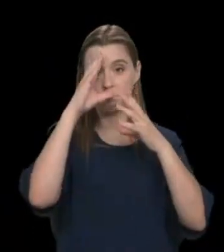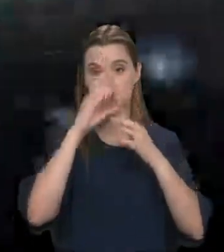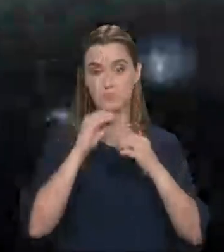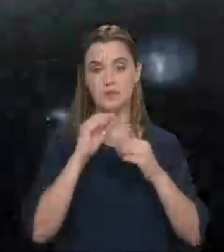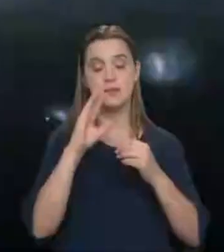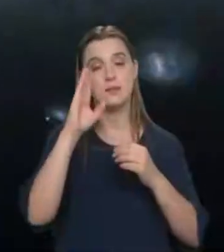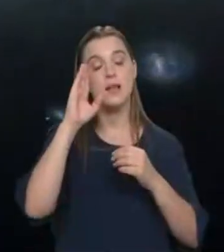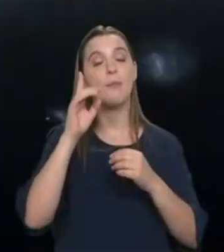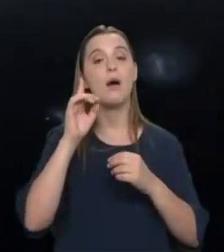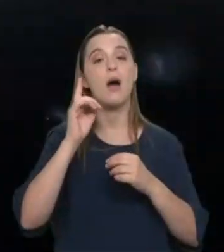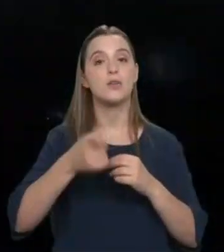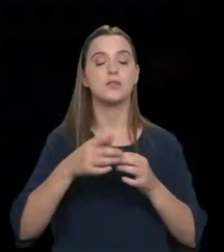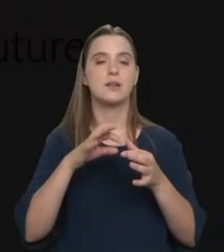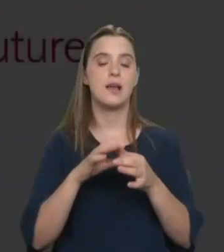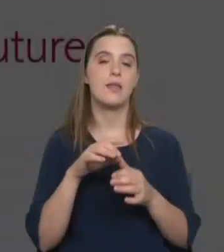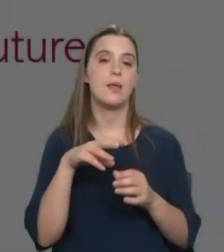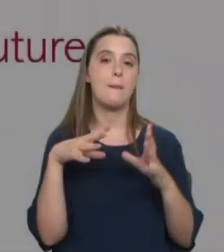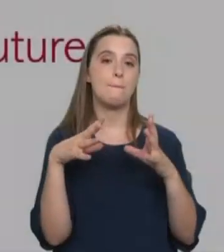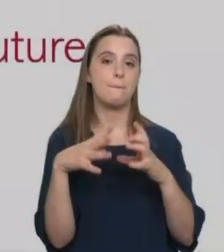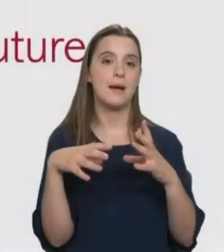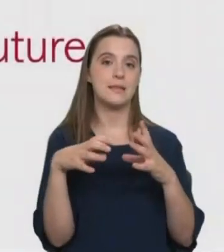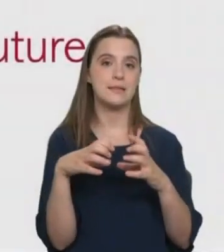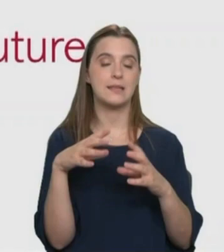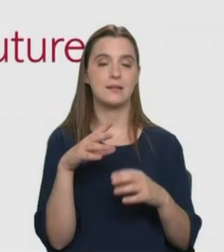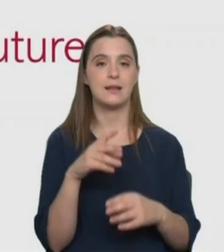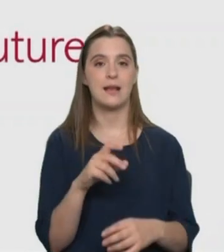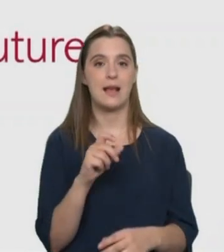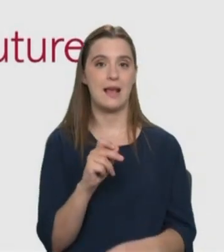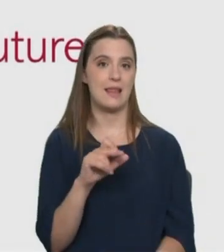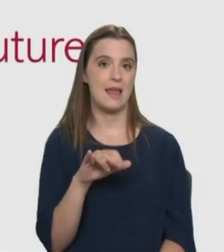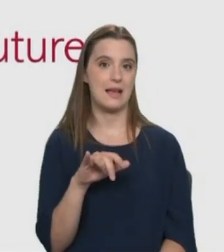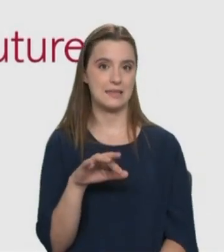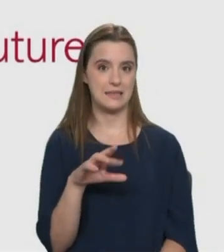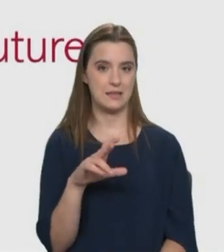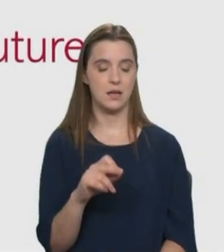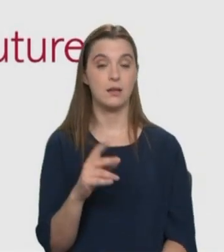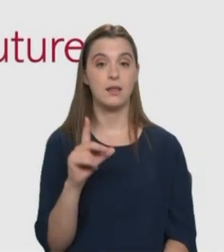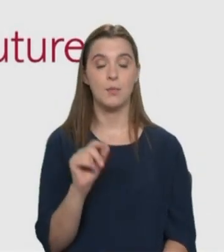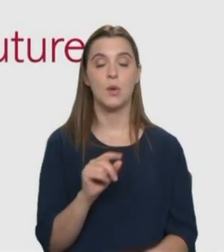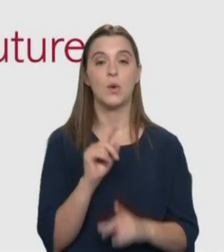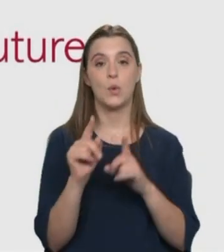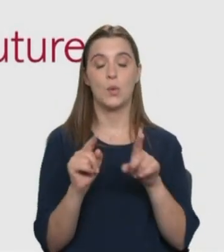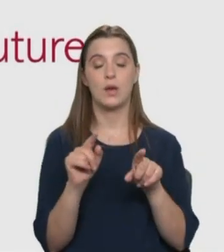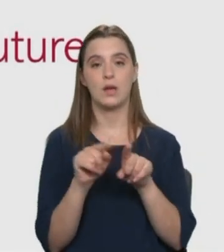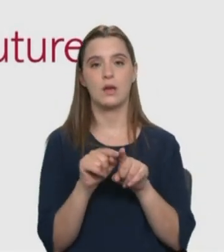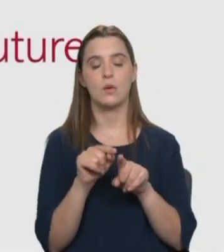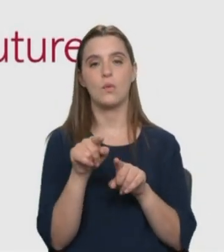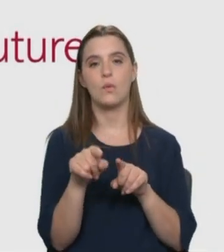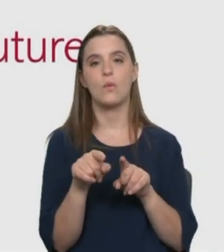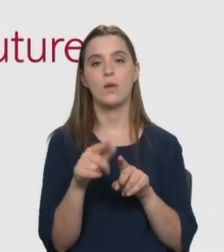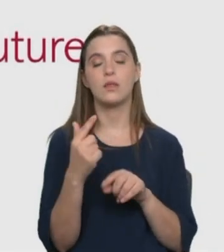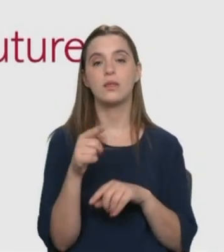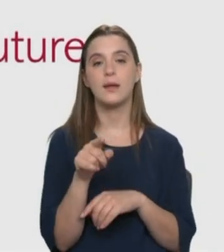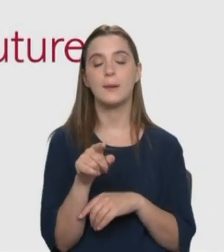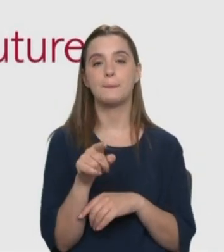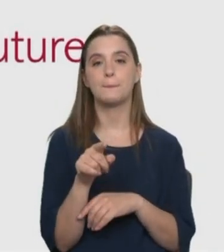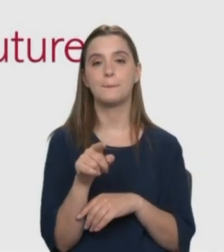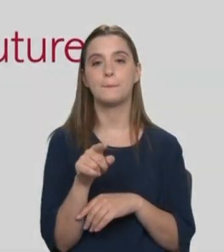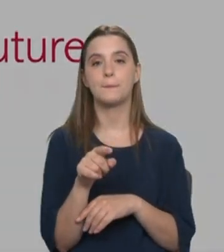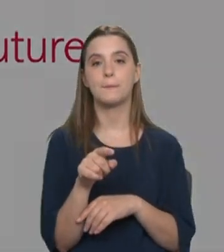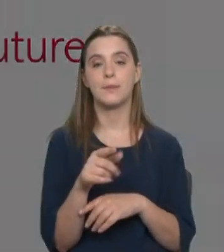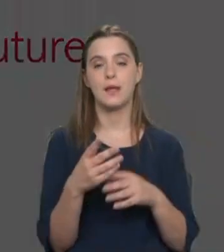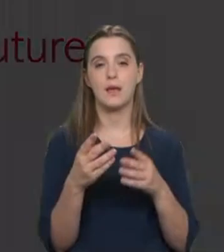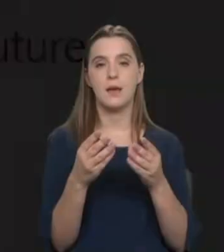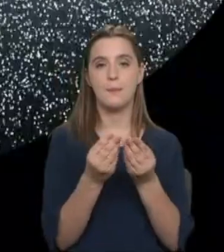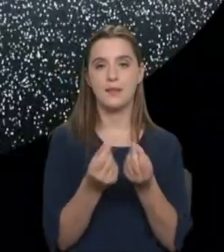portanto, este estudo diz-nos que, quer dizer também que a quantidade de matéria escura que temos na nossa galáxia é muito